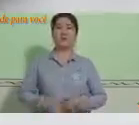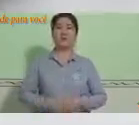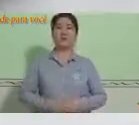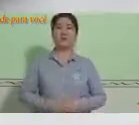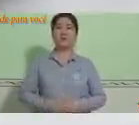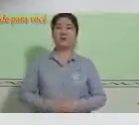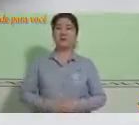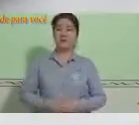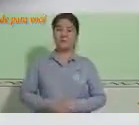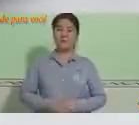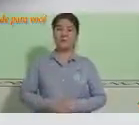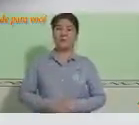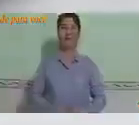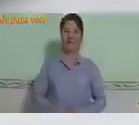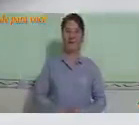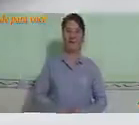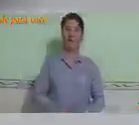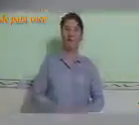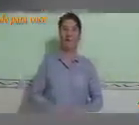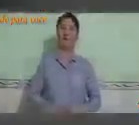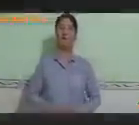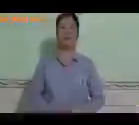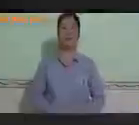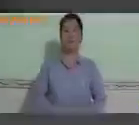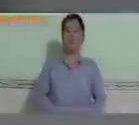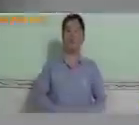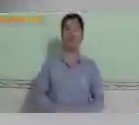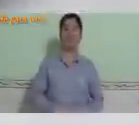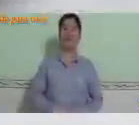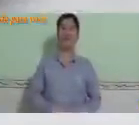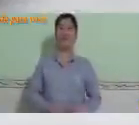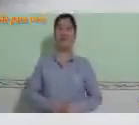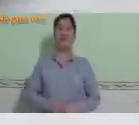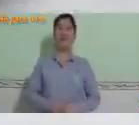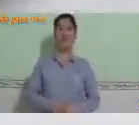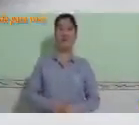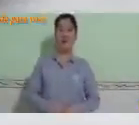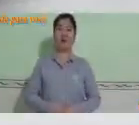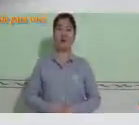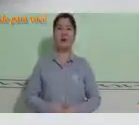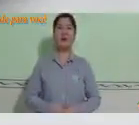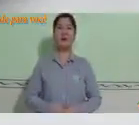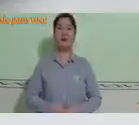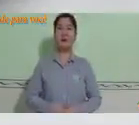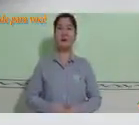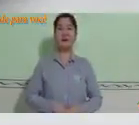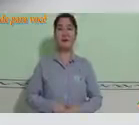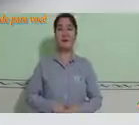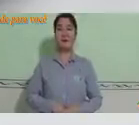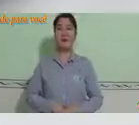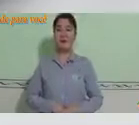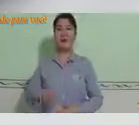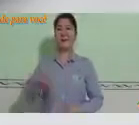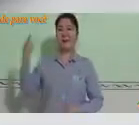Para dormir de barriga para cima deve-se optar por usar um travesseiro baixo para apoiar a cabeça e colocar uma almofada alta embaixo